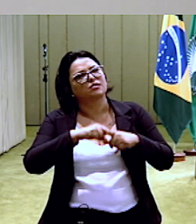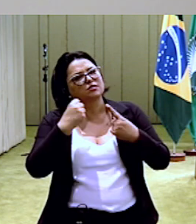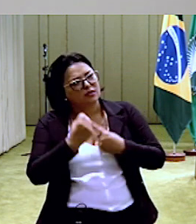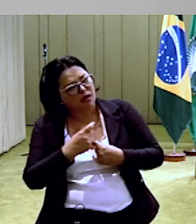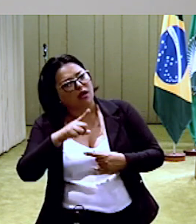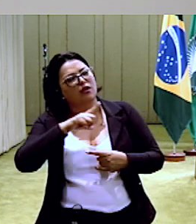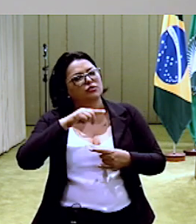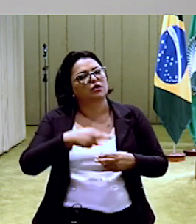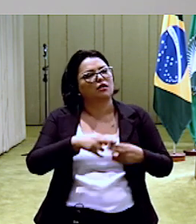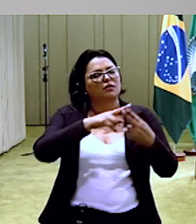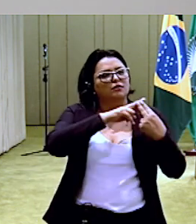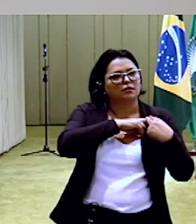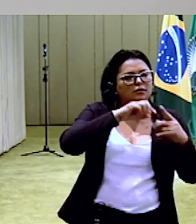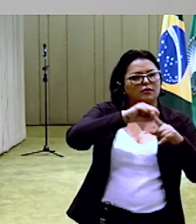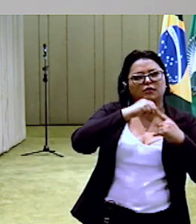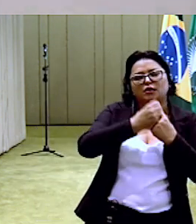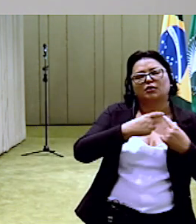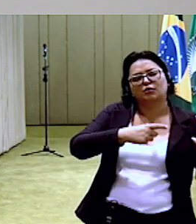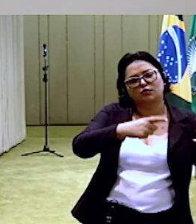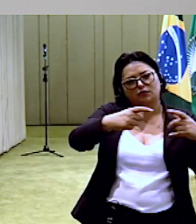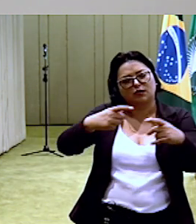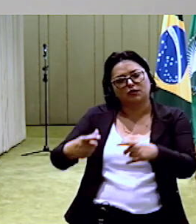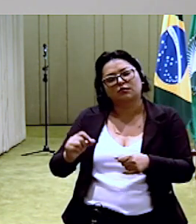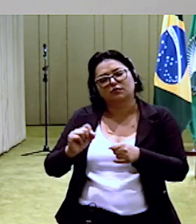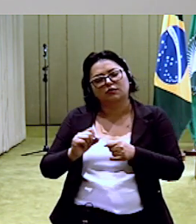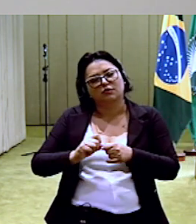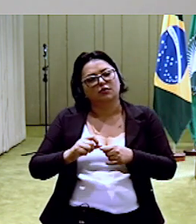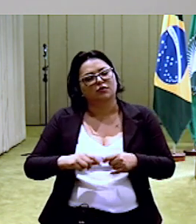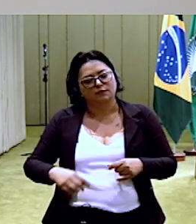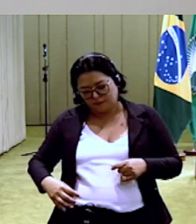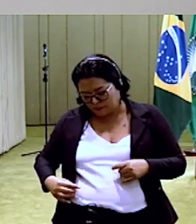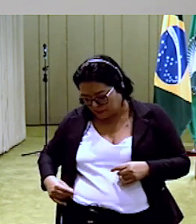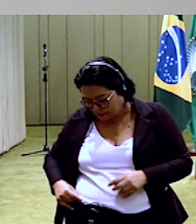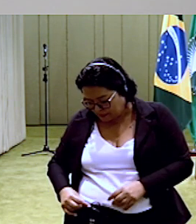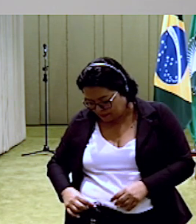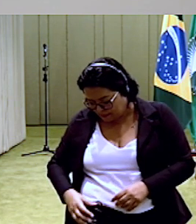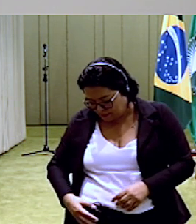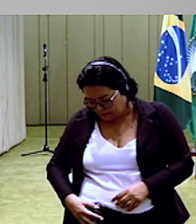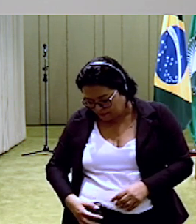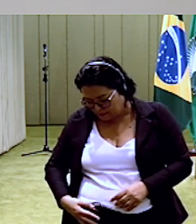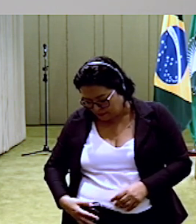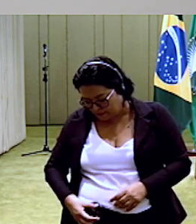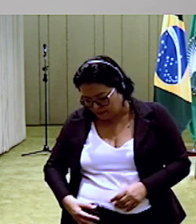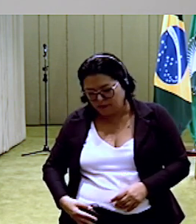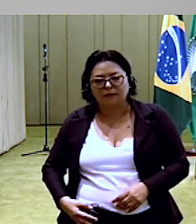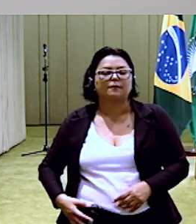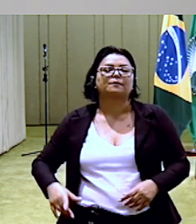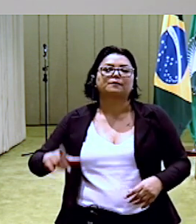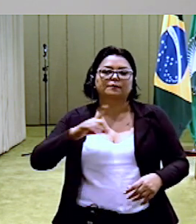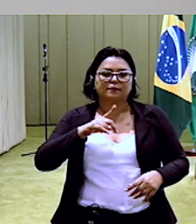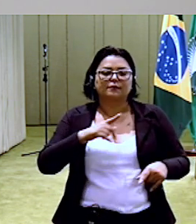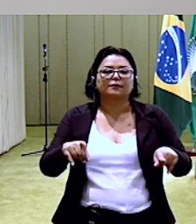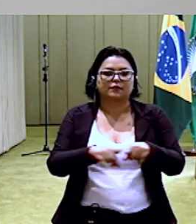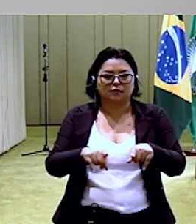sociedade em todos os espaços onde a gente está, onde a gente atua, e principalmente nos espaços de poder. Mas a gente precisa ter um